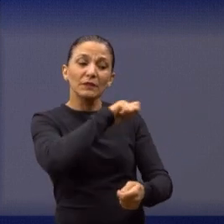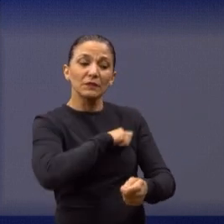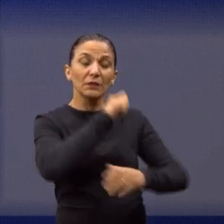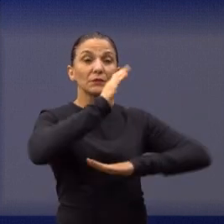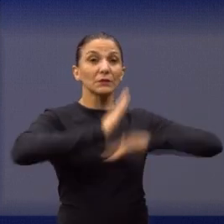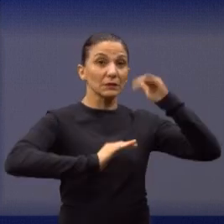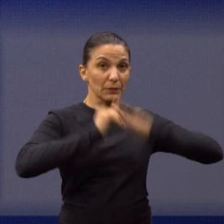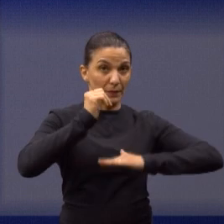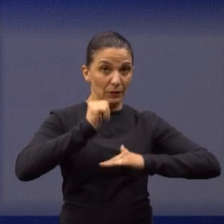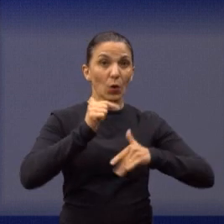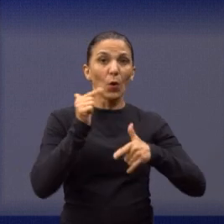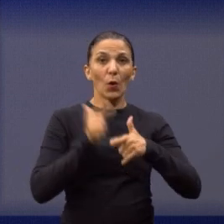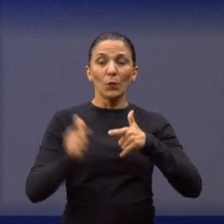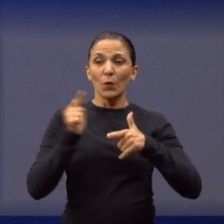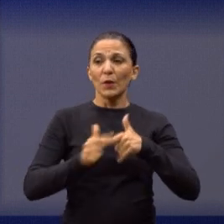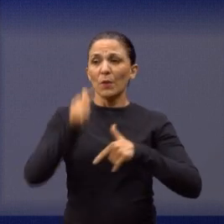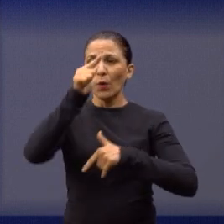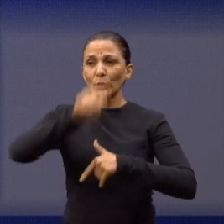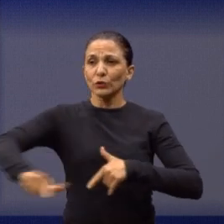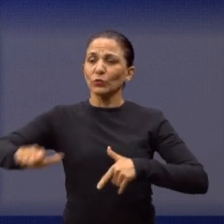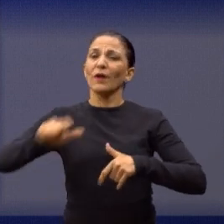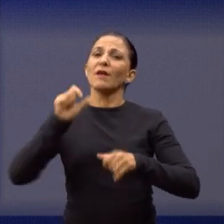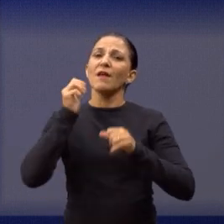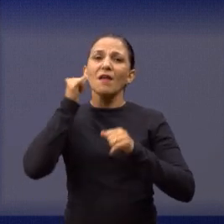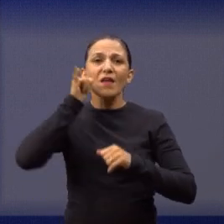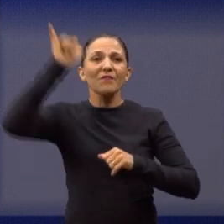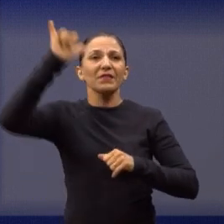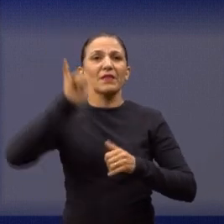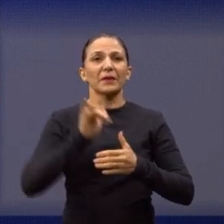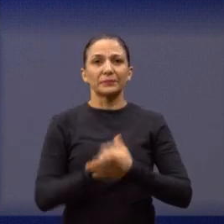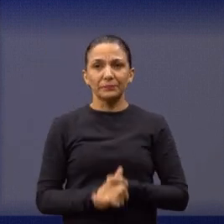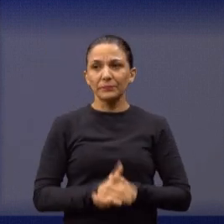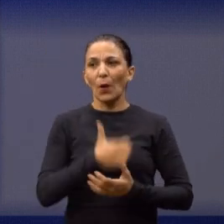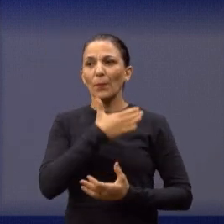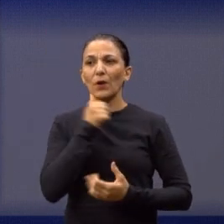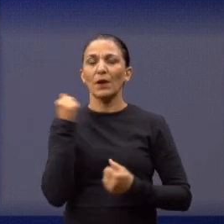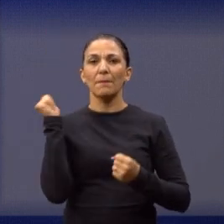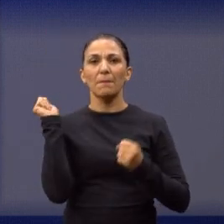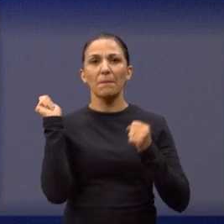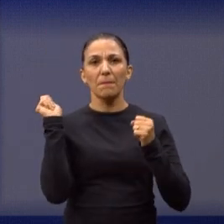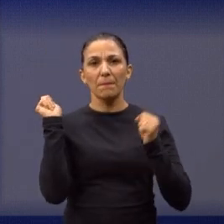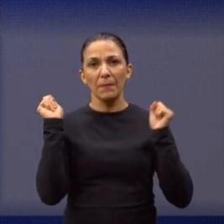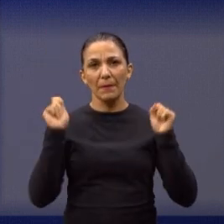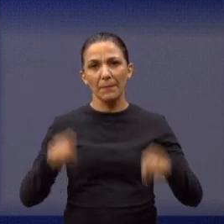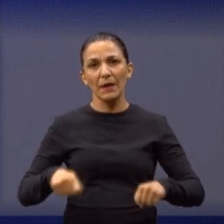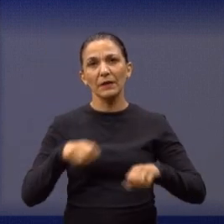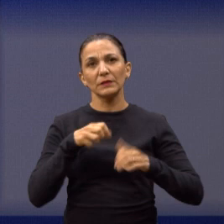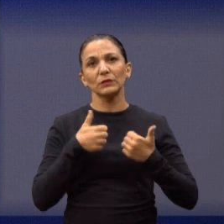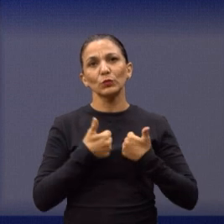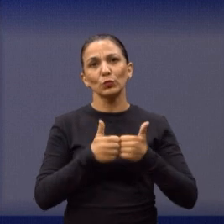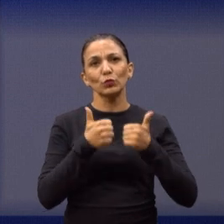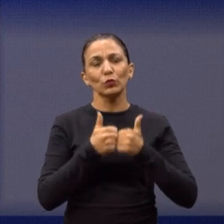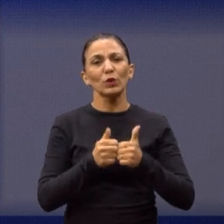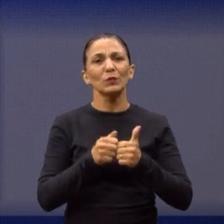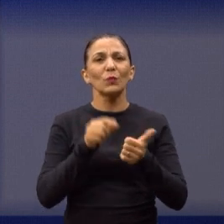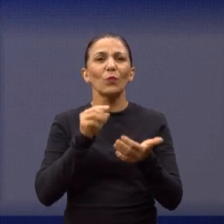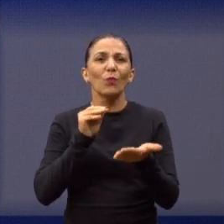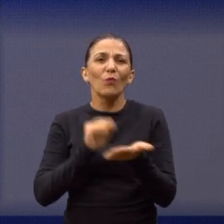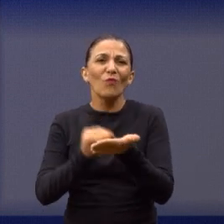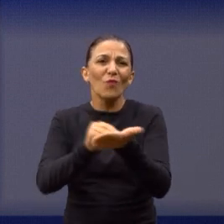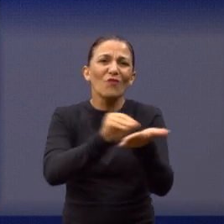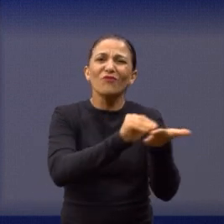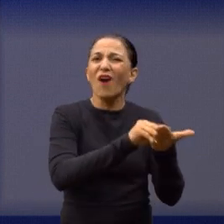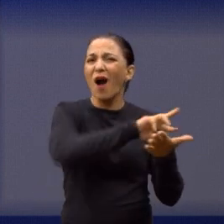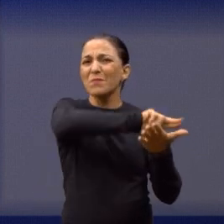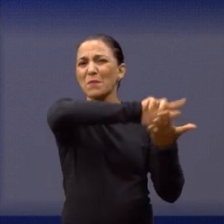o problema não seja continuado, para que a gente consiga melhorar no que é possível o transporte público, que deixa muito a desejar. E aí, para a